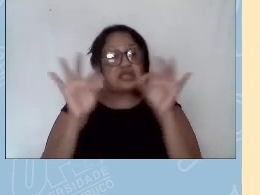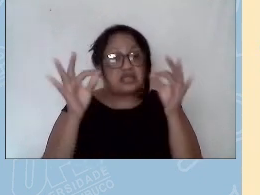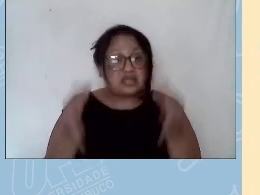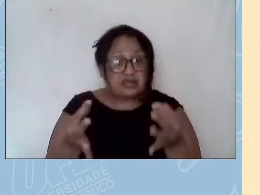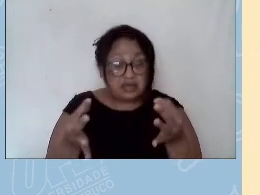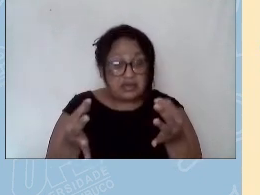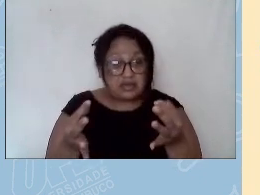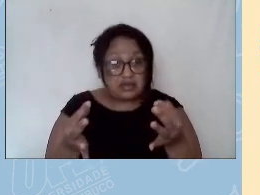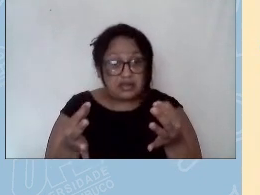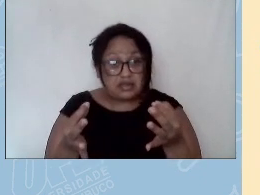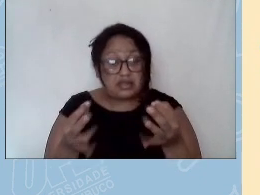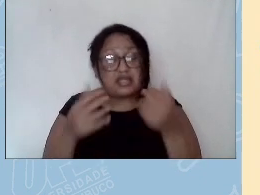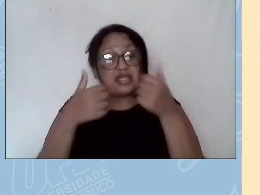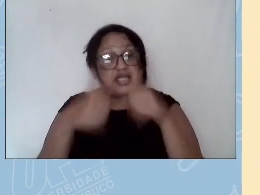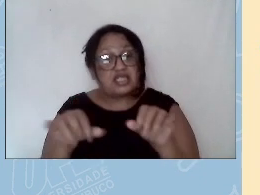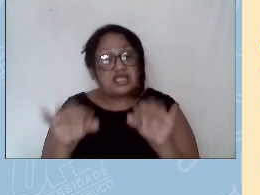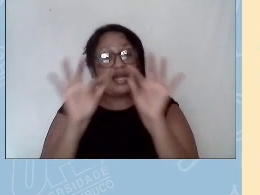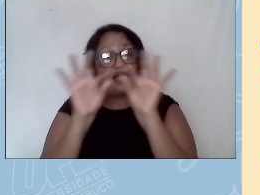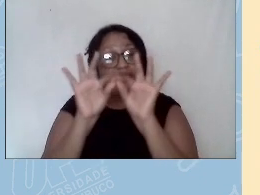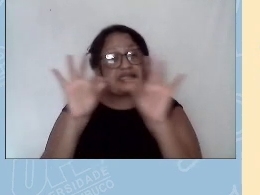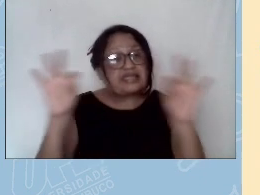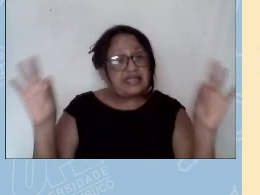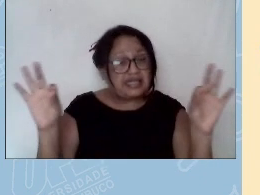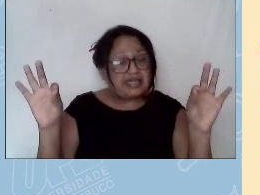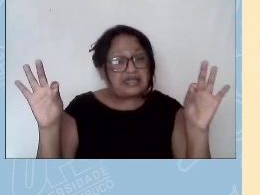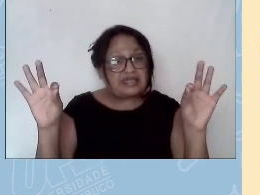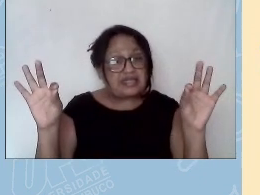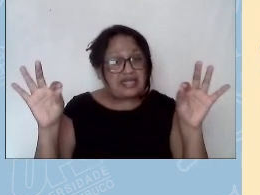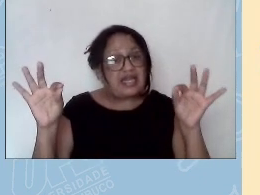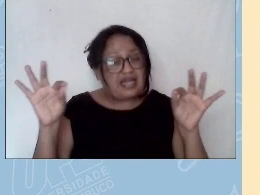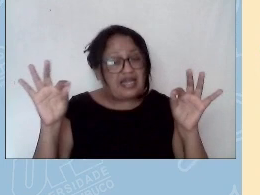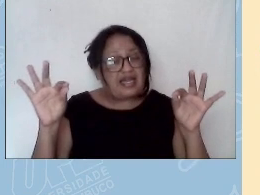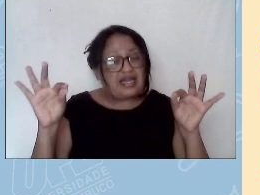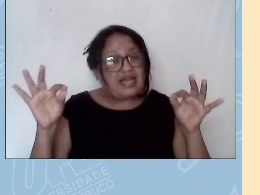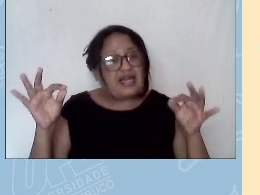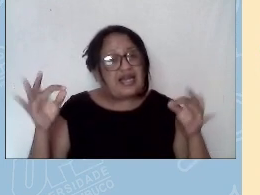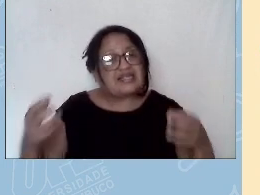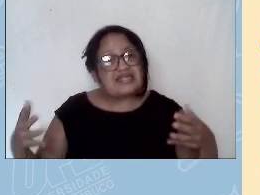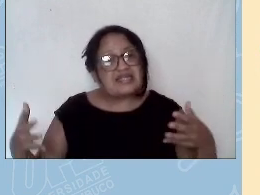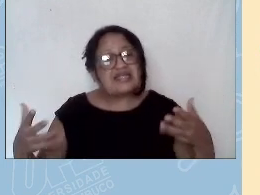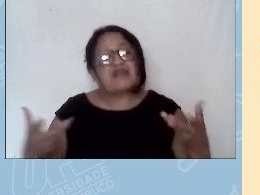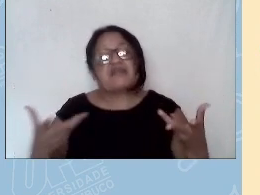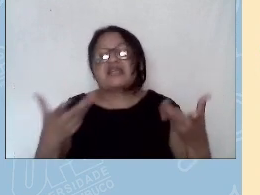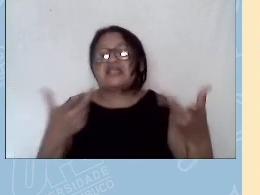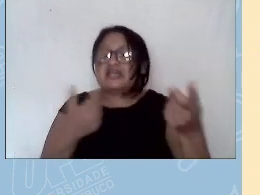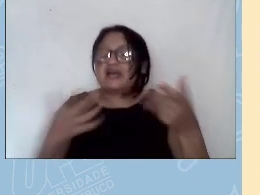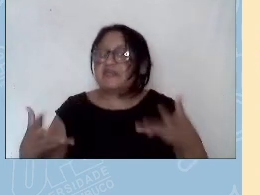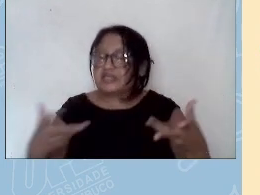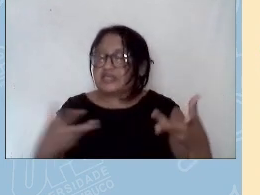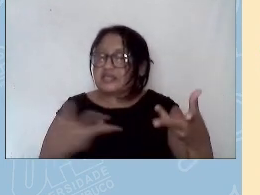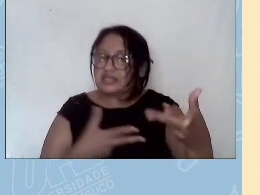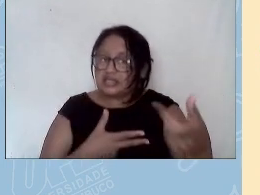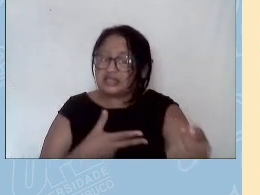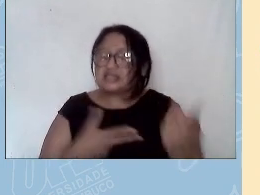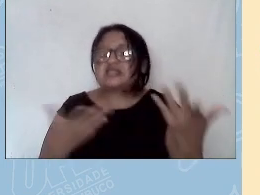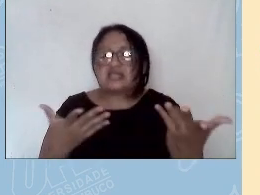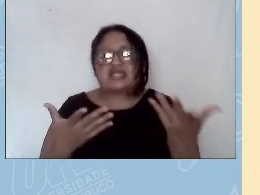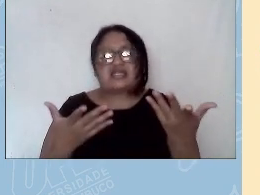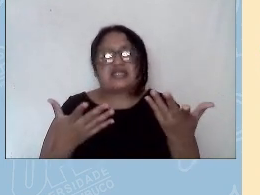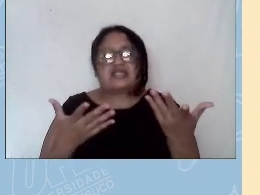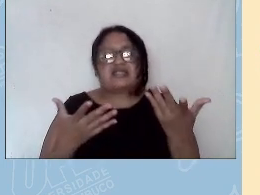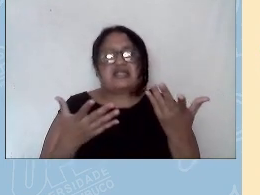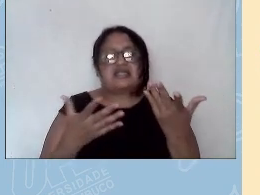que está alinhada às habilidades e expectativas de avaliação das avaliações como